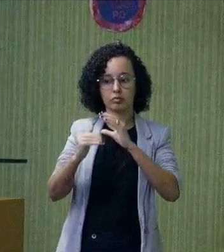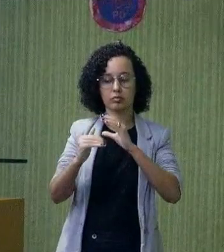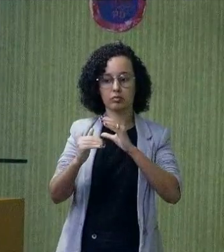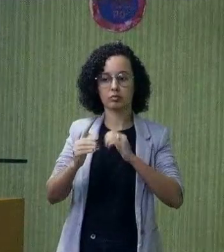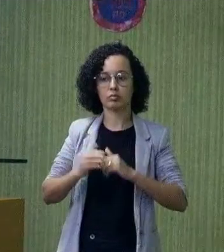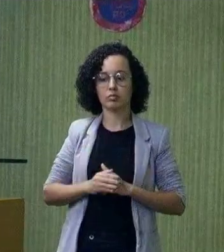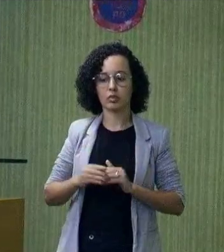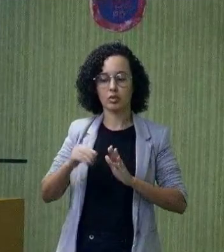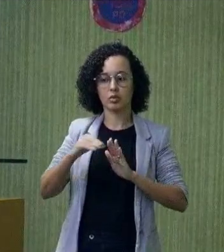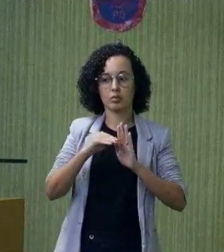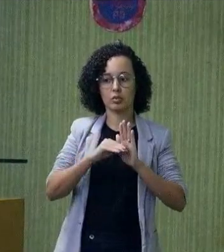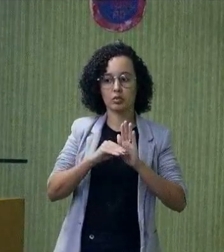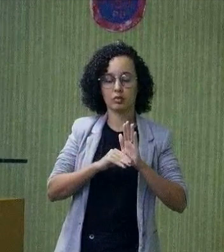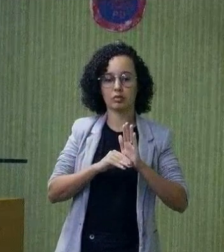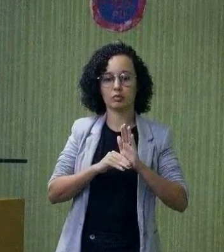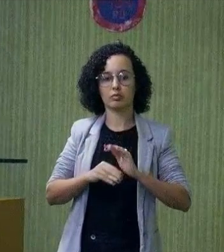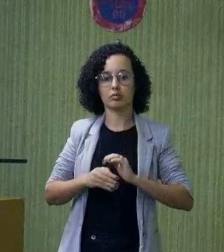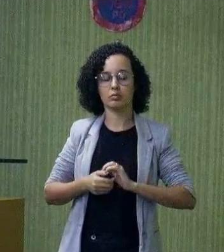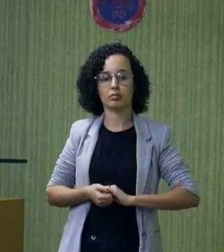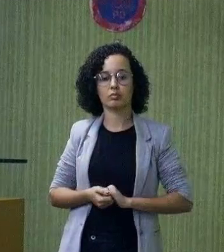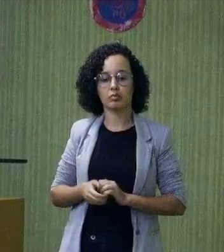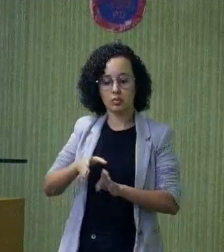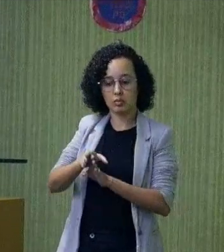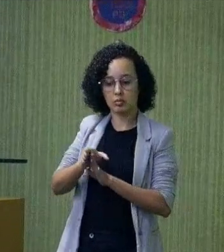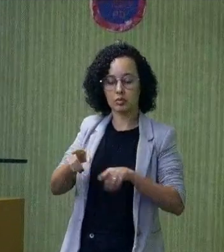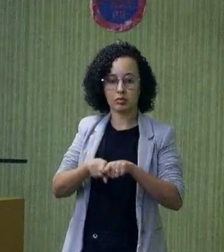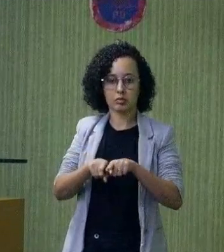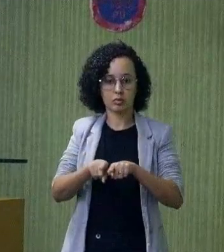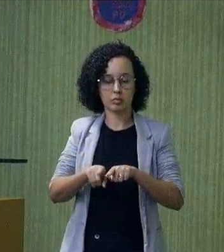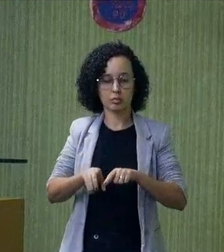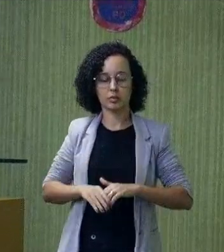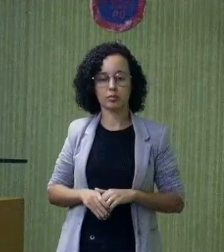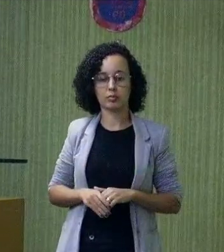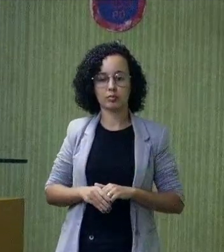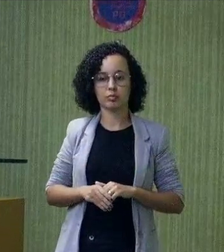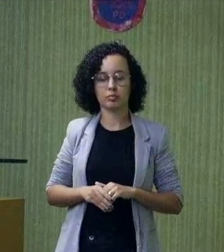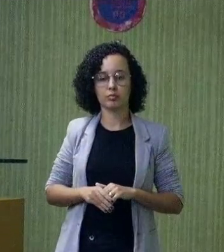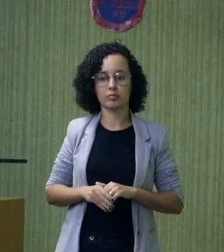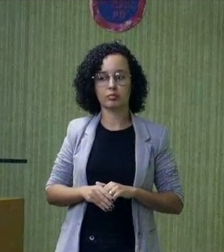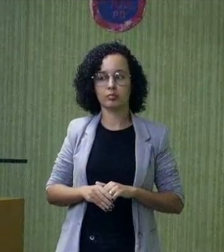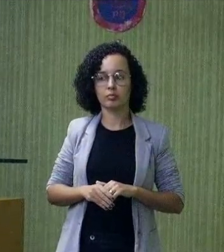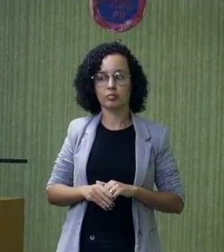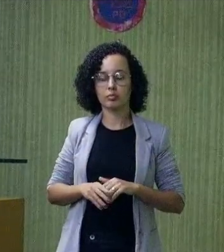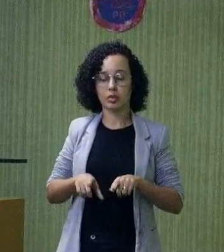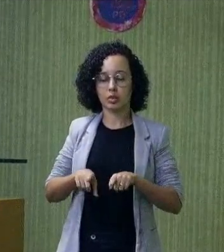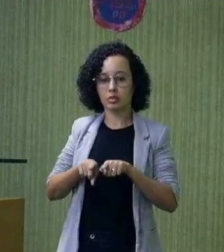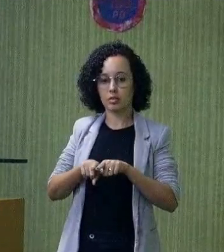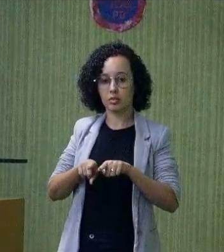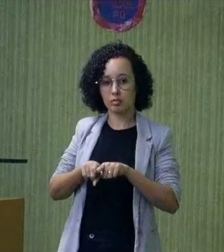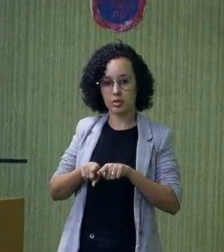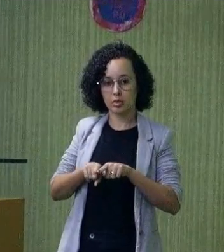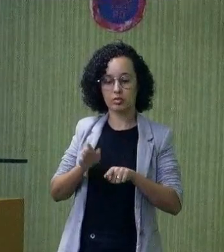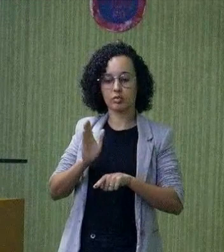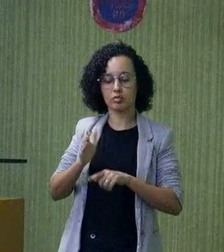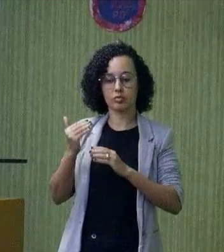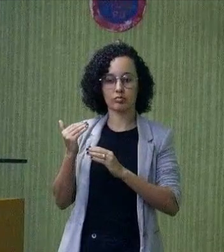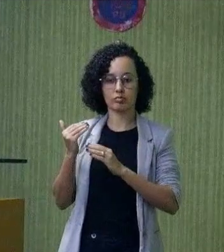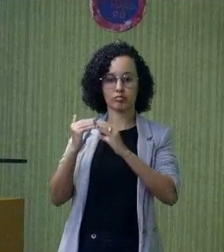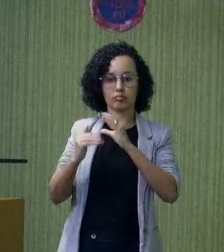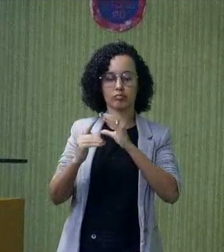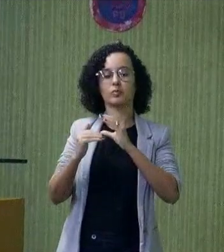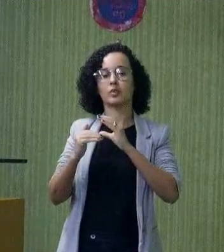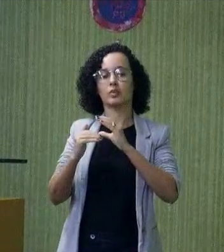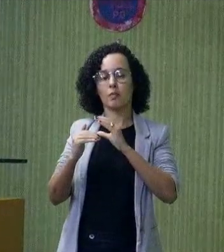portaria e uma recomendação também eh uma minuta de recomendação que também eles já encaminharam